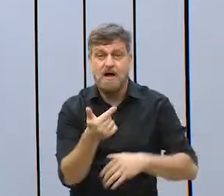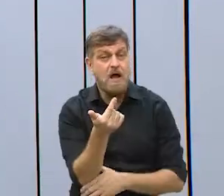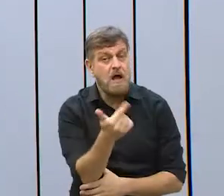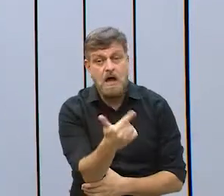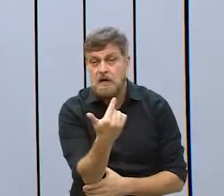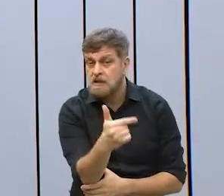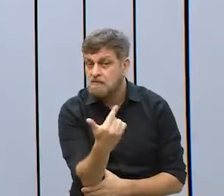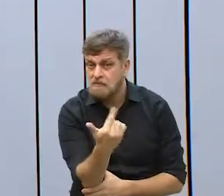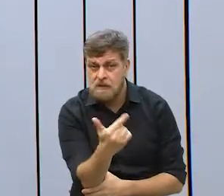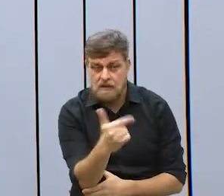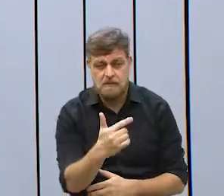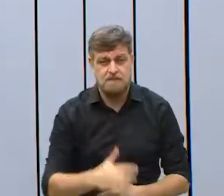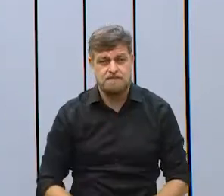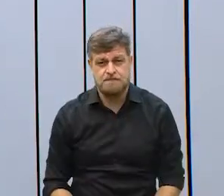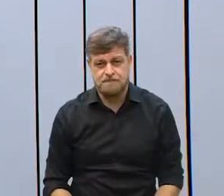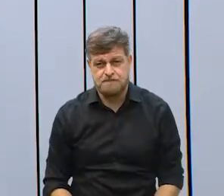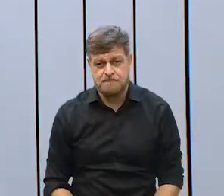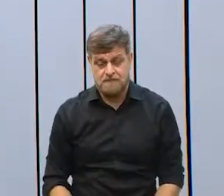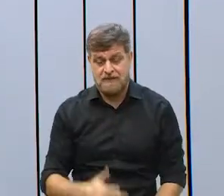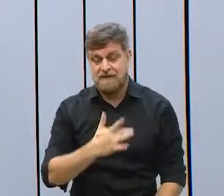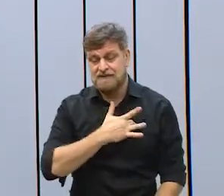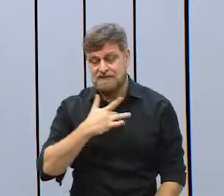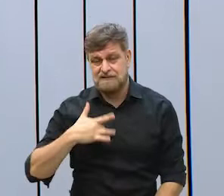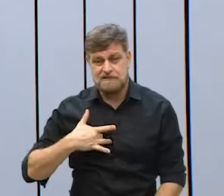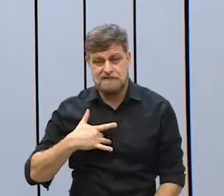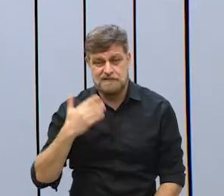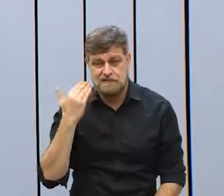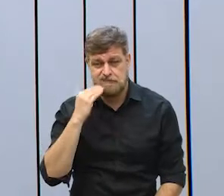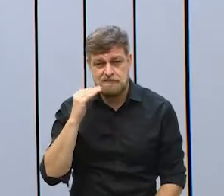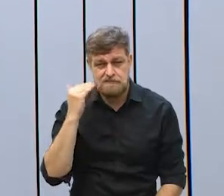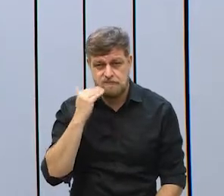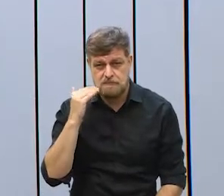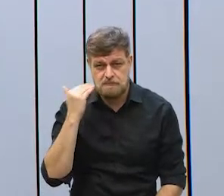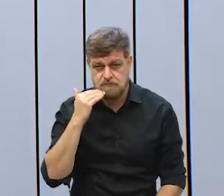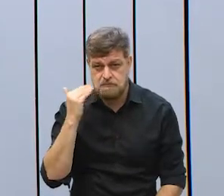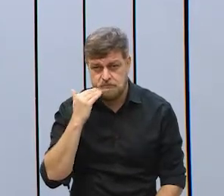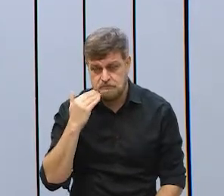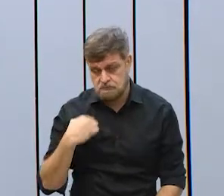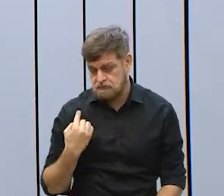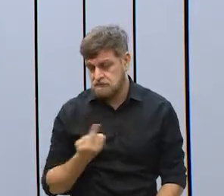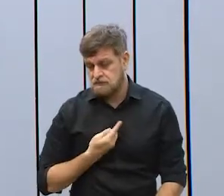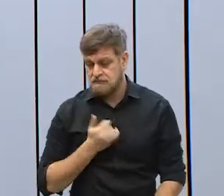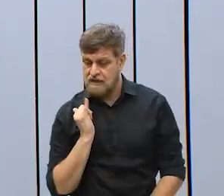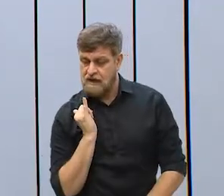lazer do Bassoli, a saúde. Então, aí a gente não